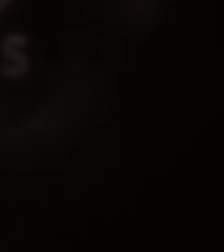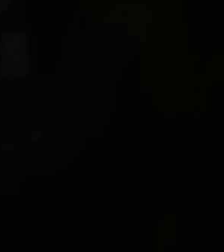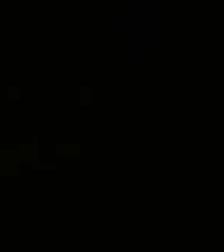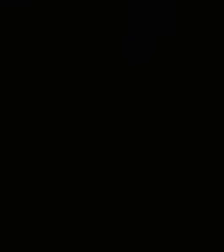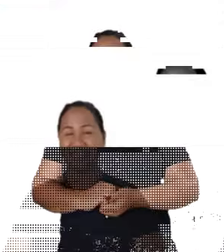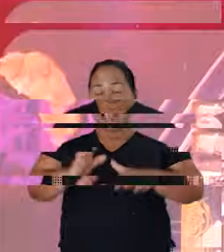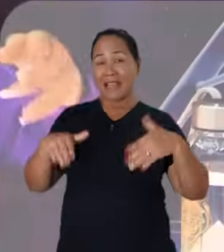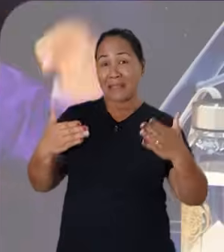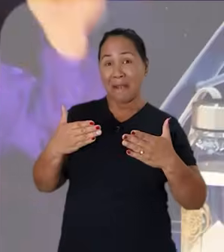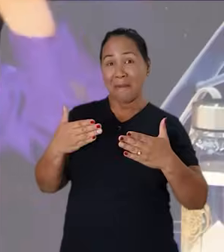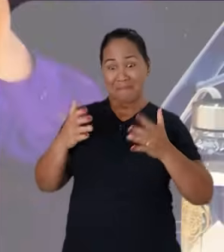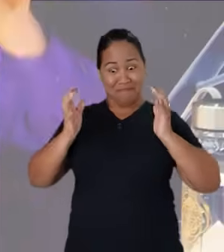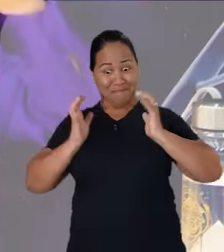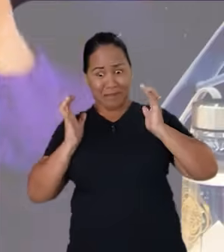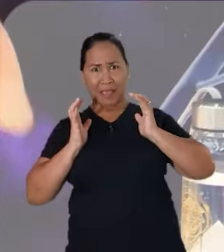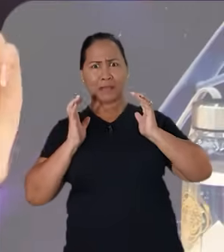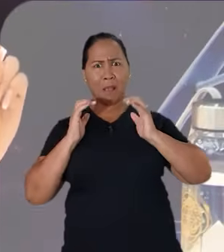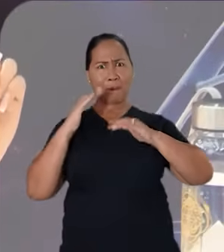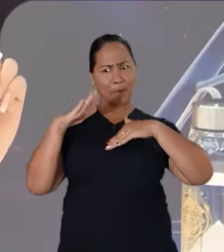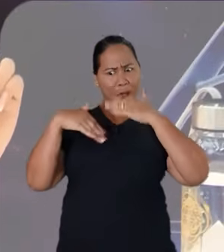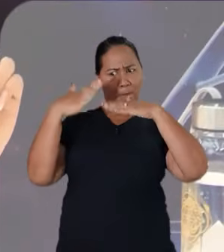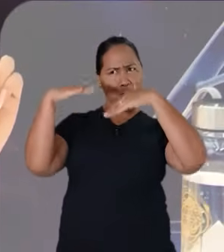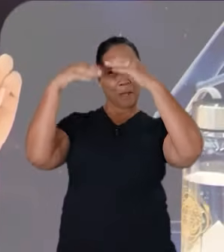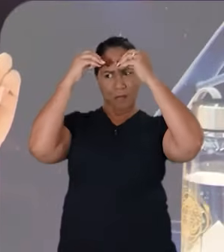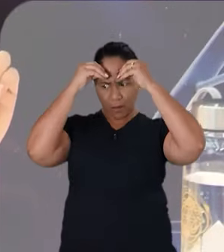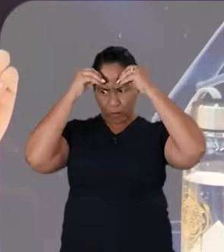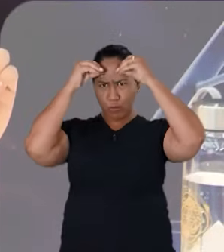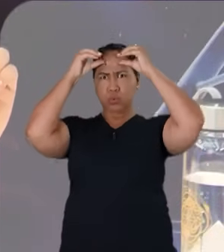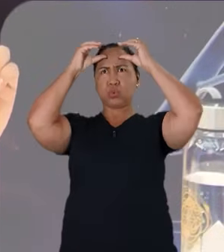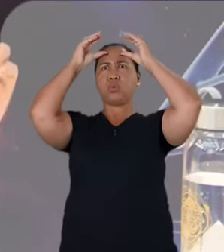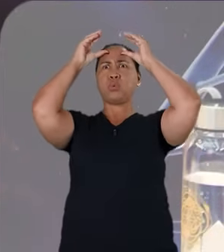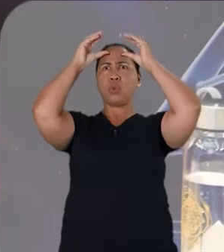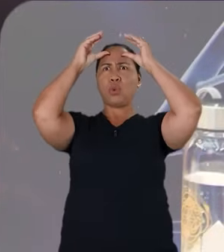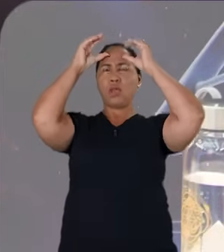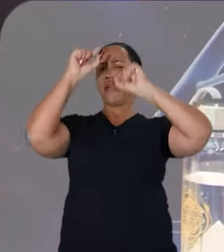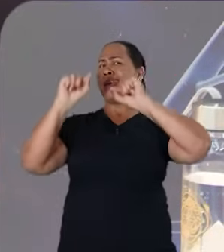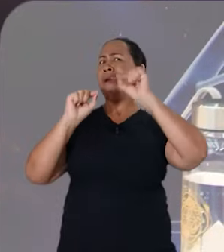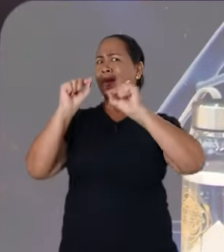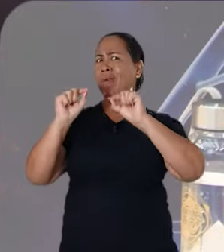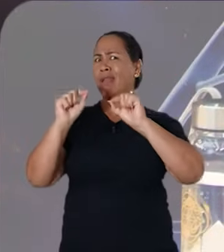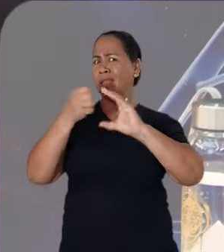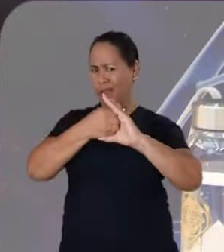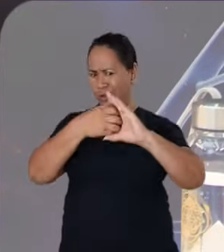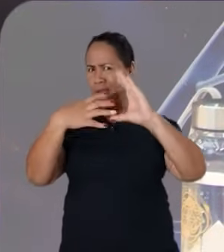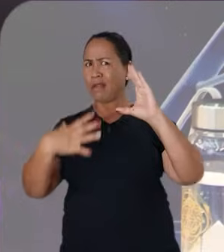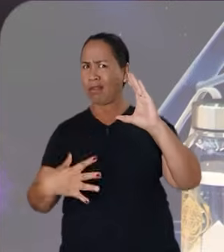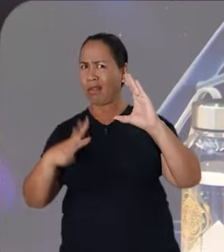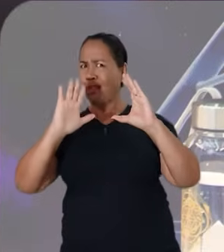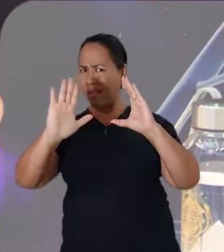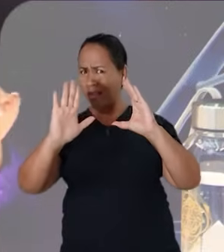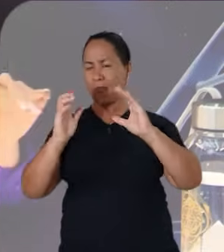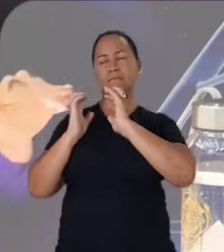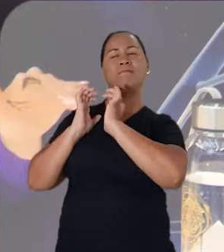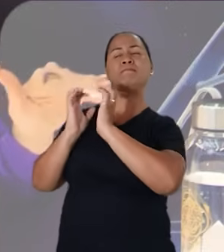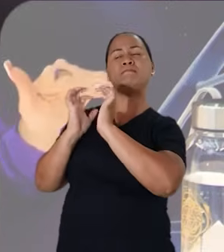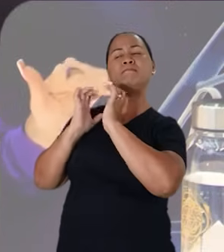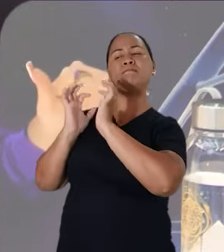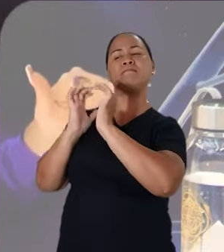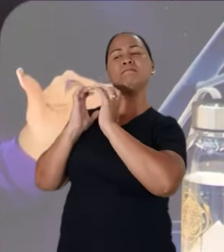A prosperidade está naquela linha da harmonia, da